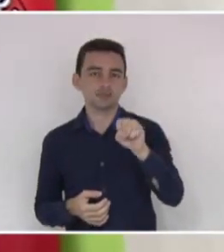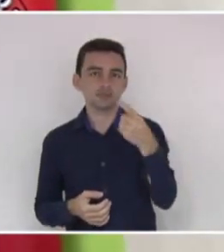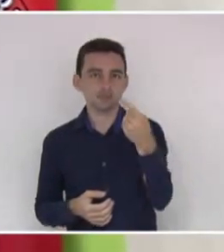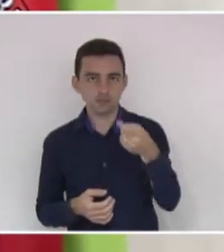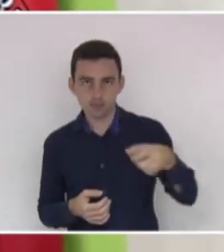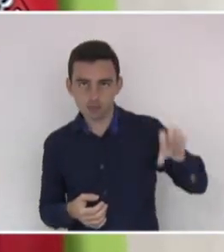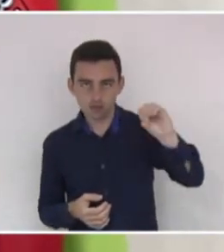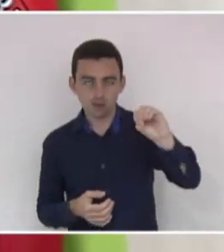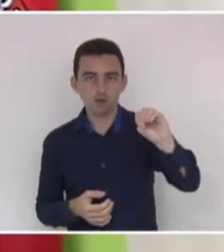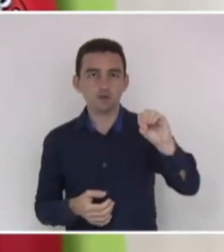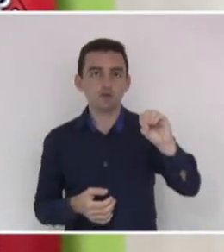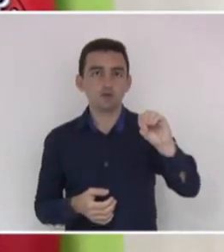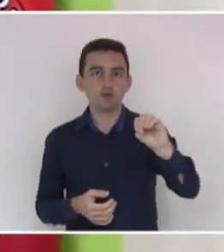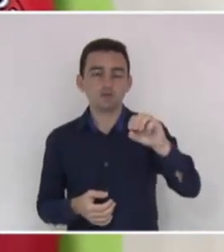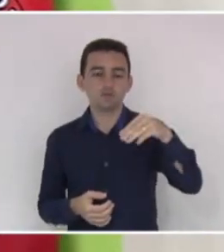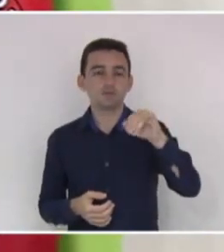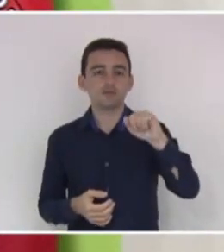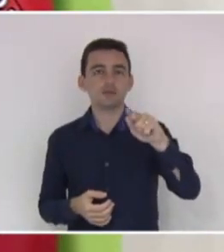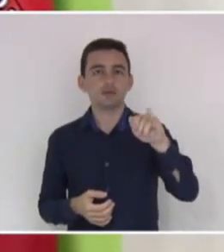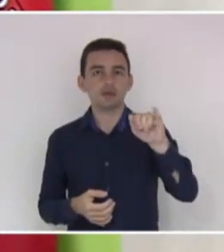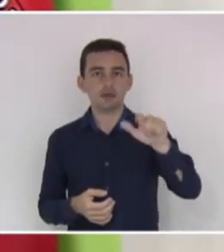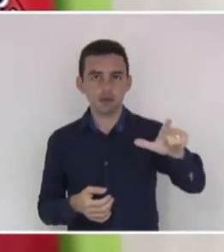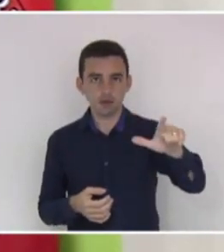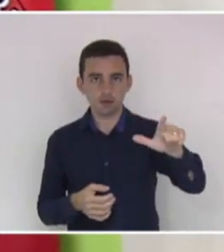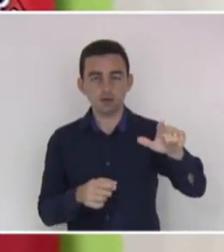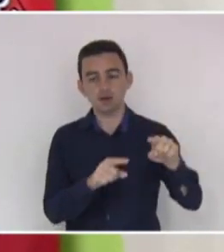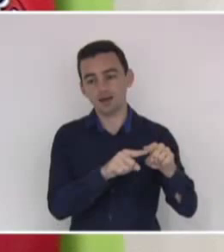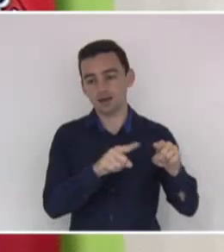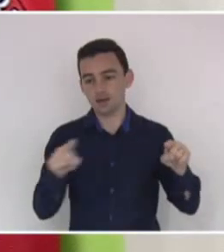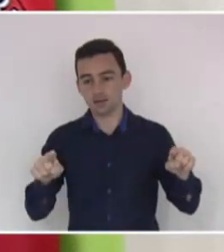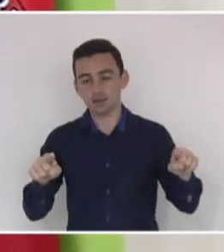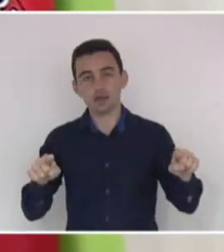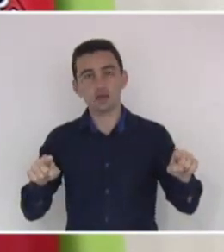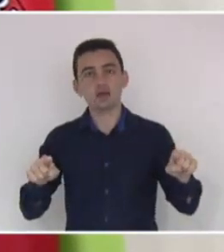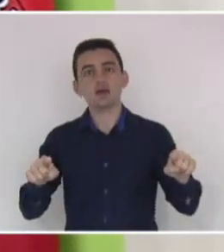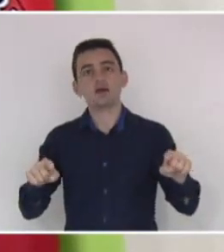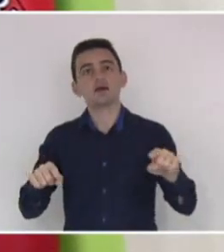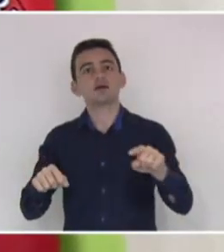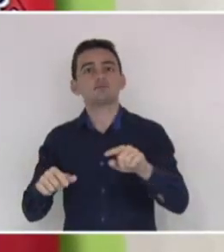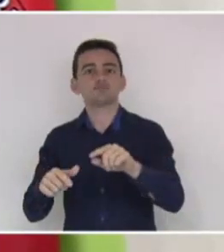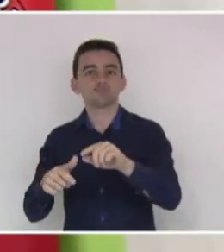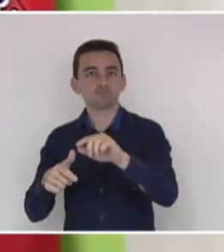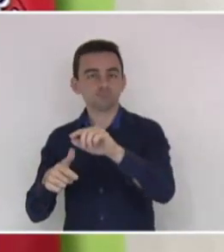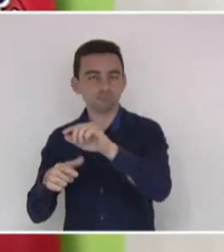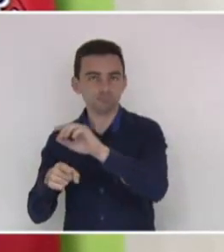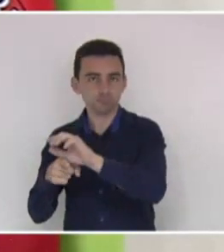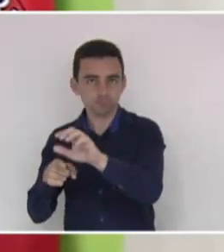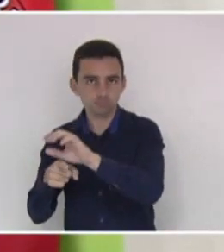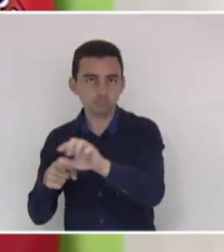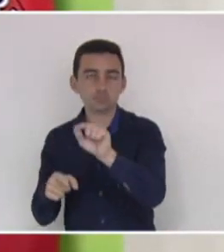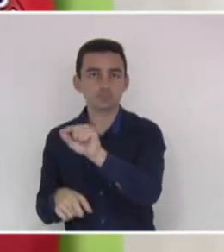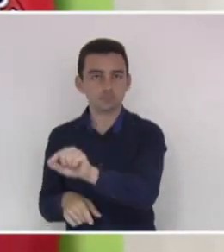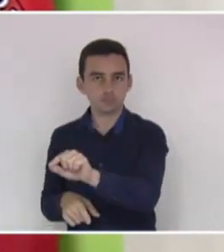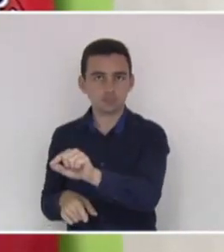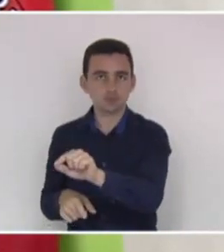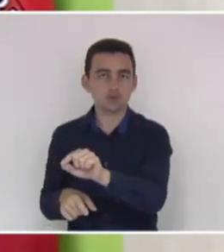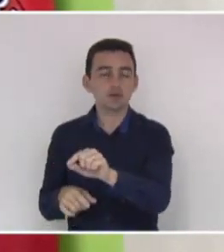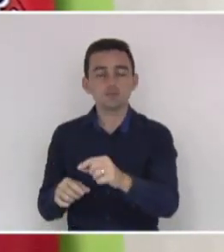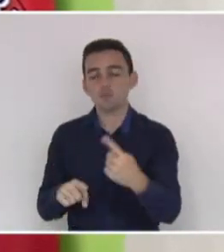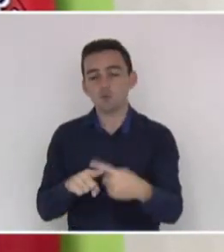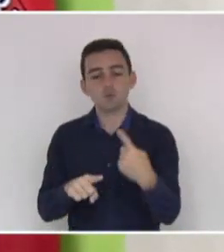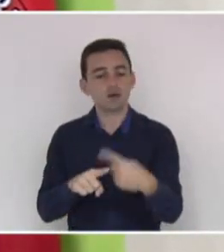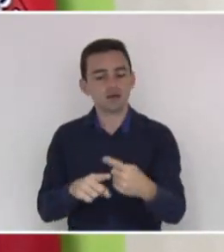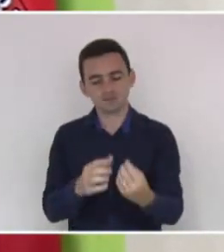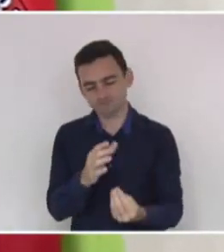Novos, ela precisa urgentemente ser duplicada, porque a nossa capacidade de produção tem aumentado cada vez